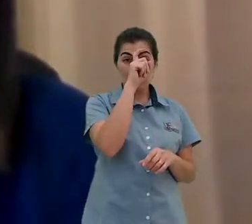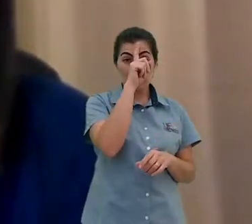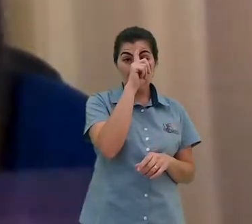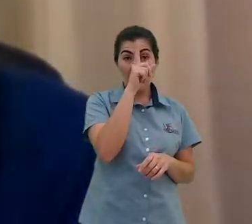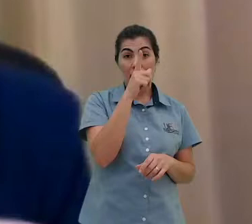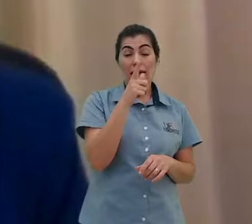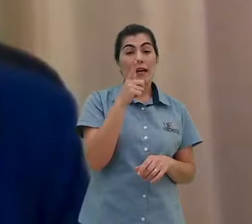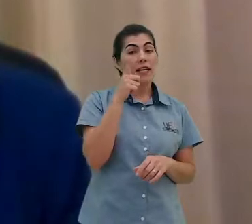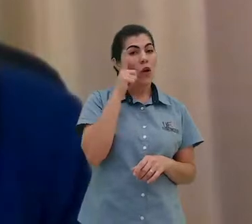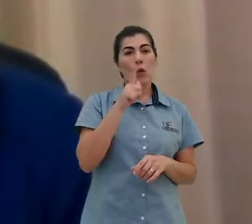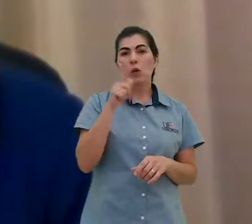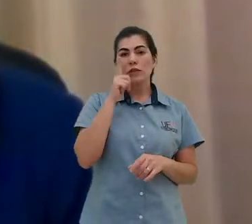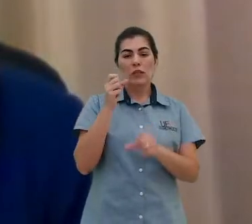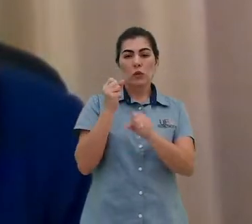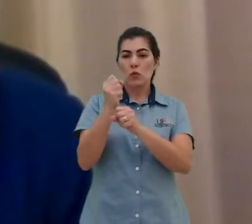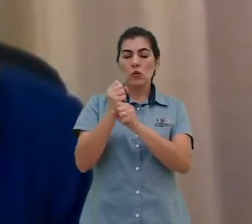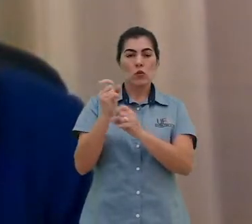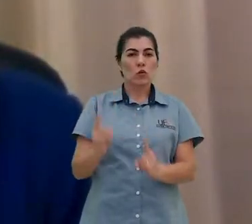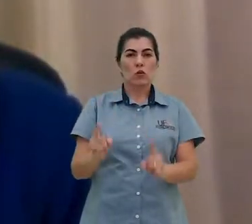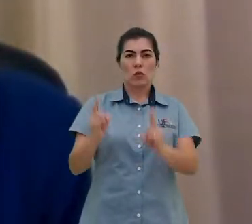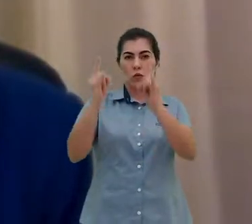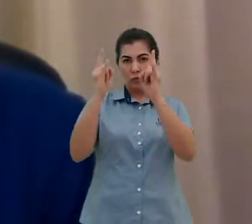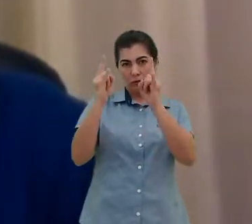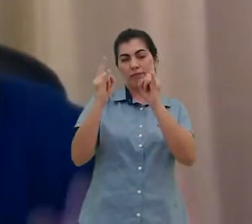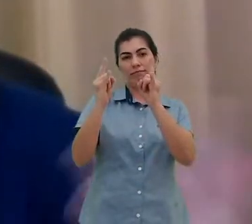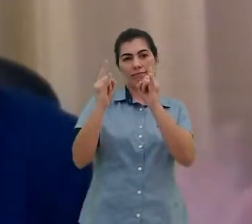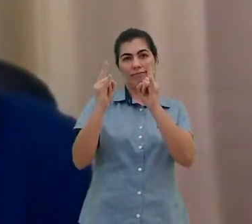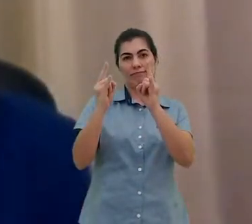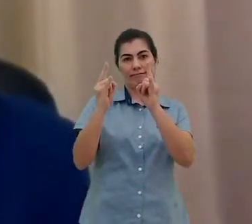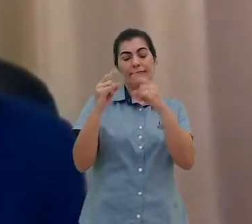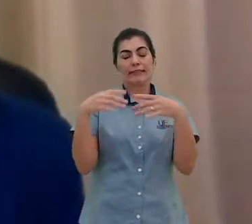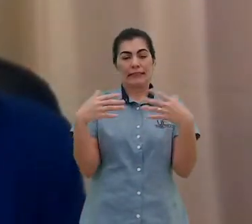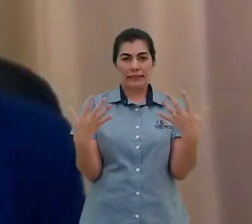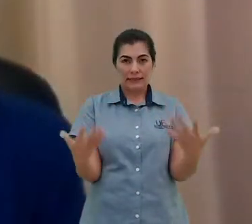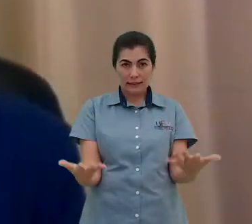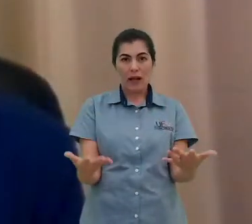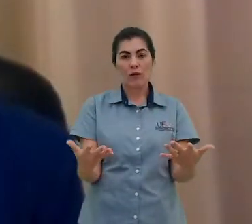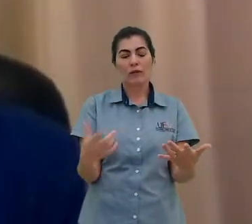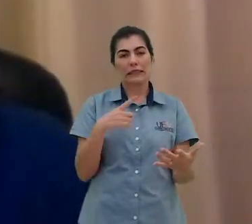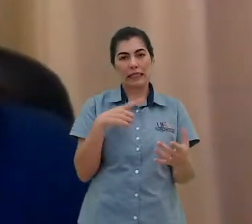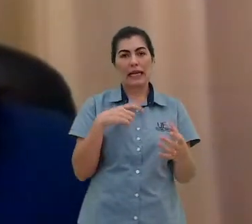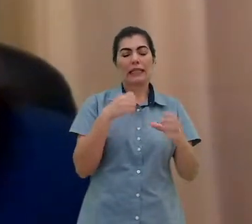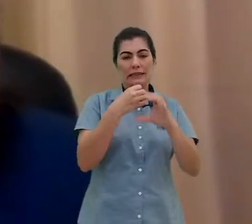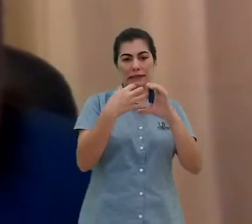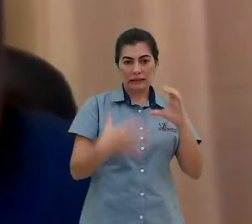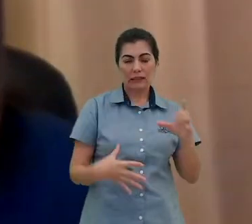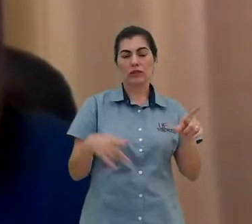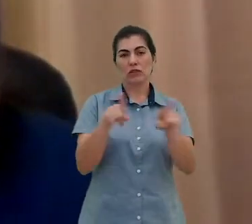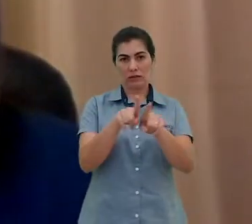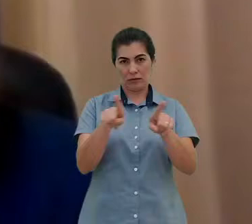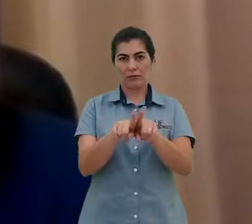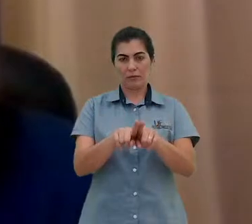construir essa ala porque otimizaram demais o uso do que eles já tinham. Tá, então, tem esse aspecto.